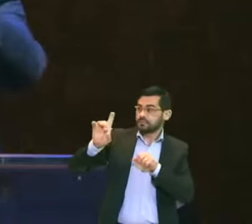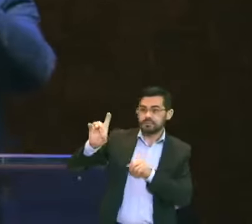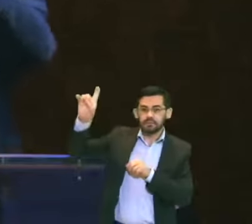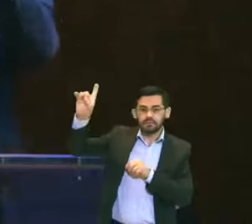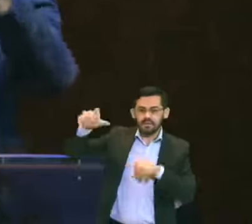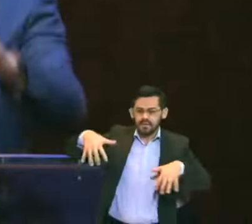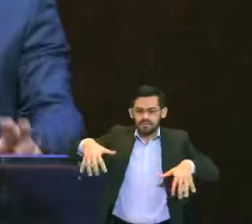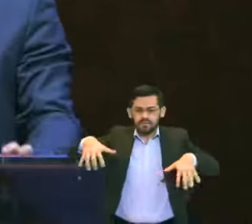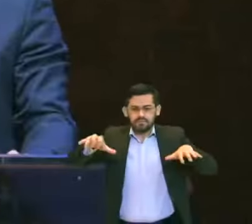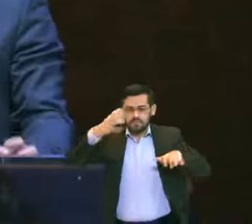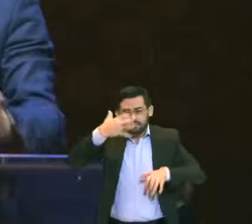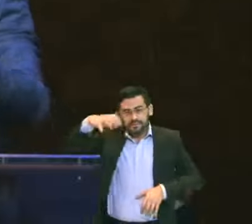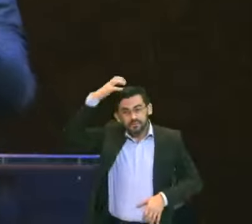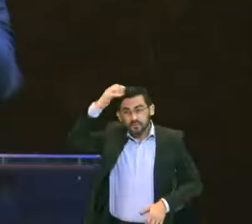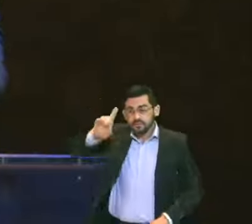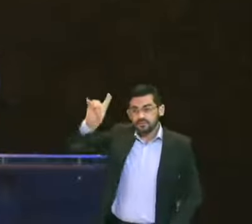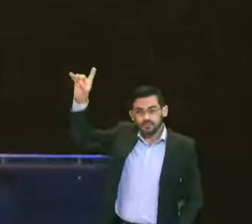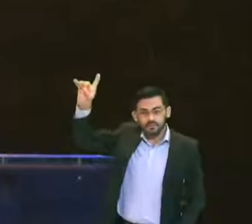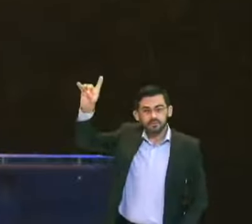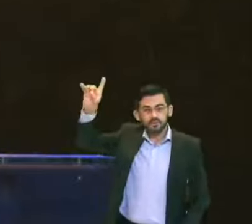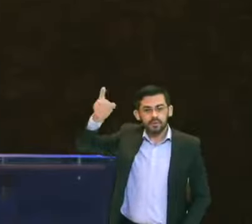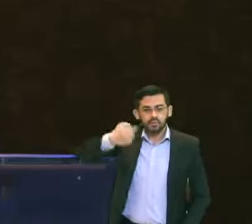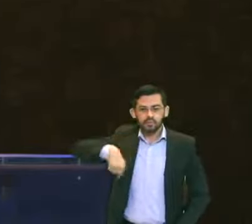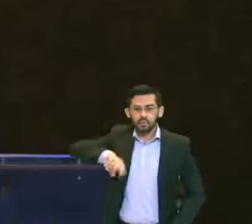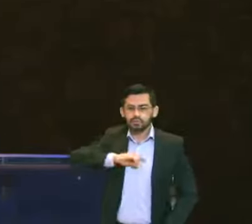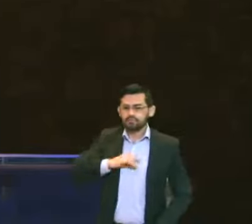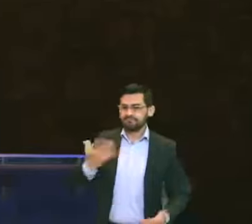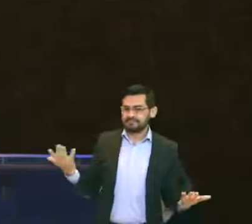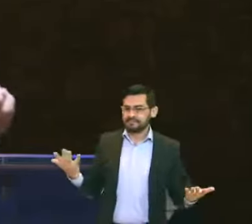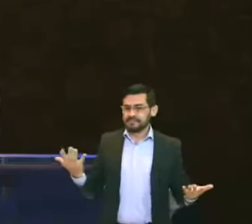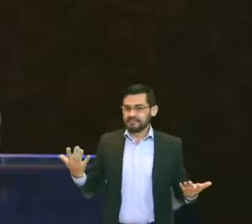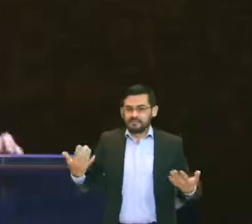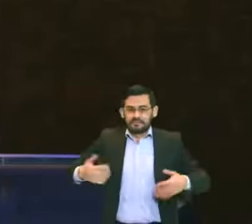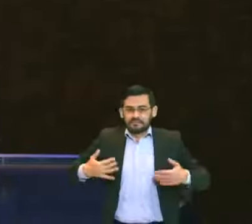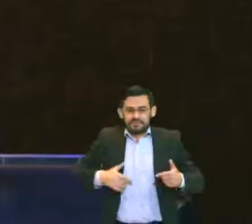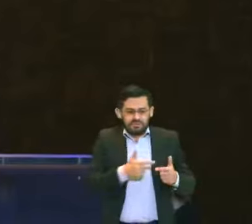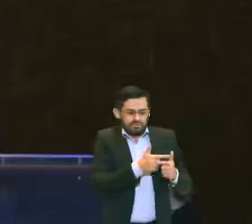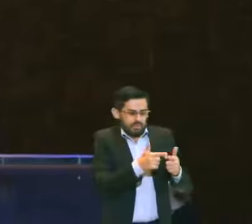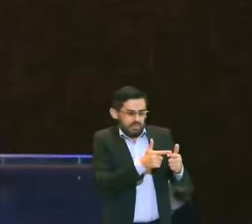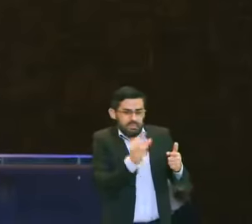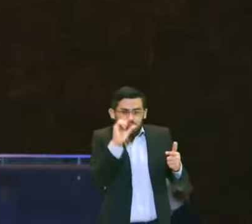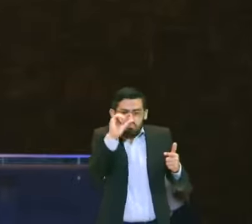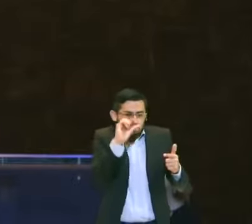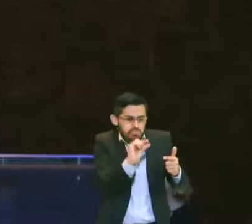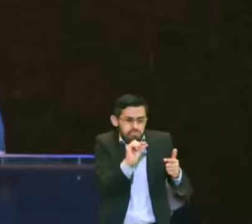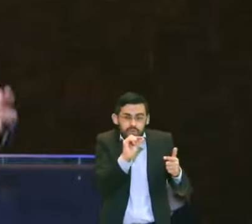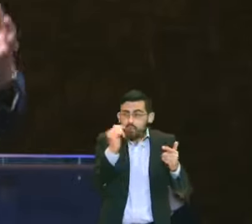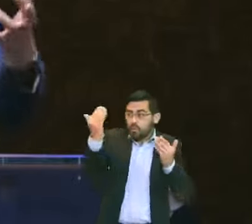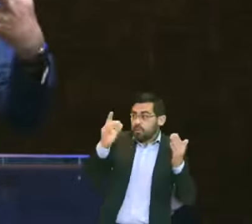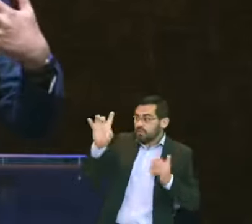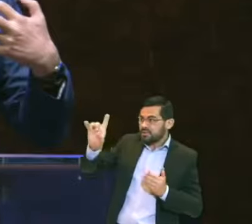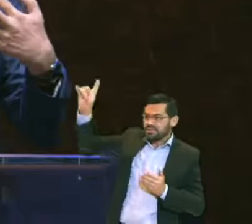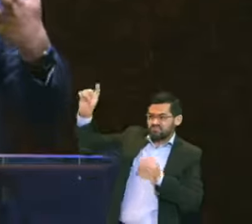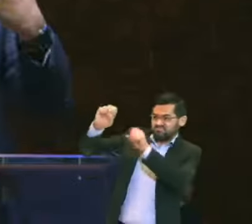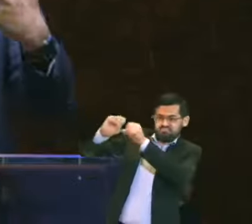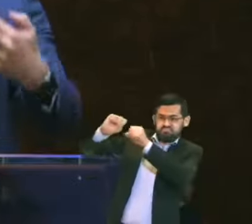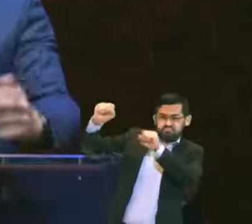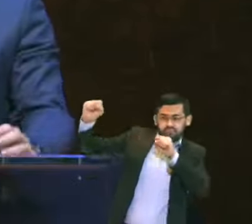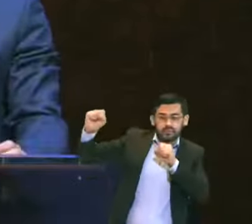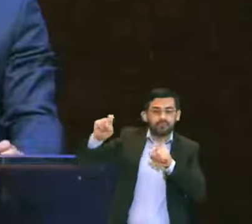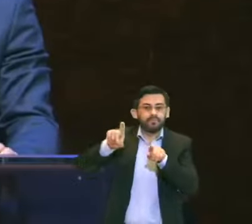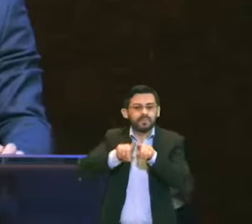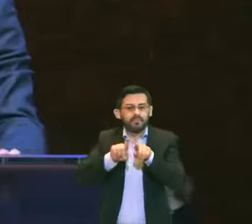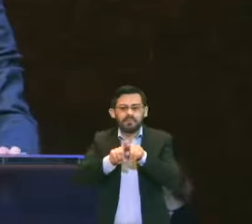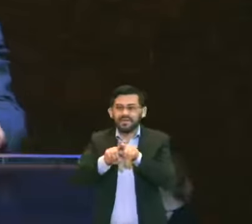a majestade do Senhor, e quando nos deparamos com ela, os nossos problemas ficam pequenos. A voz também que trata a